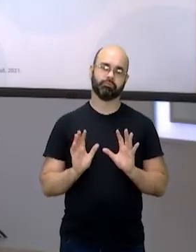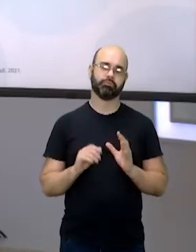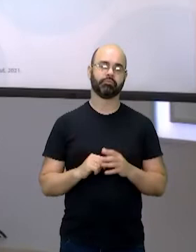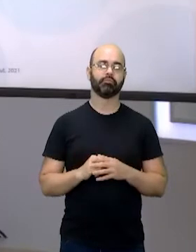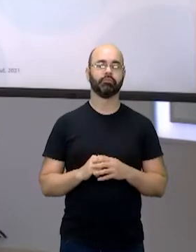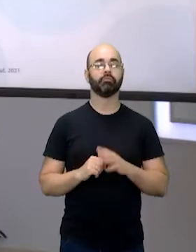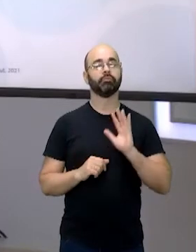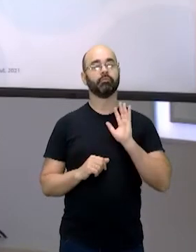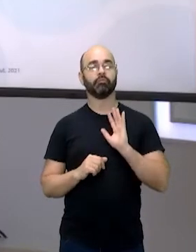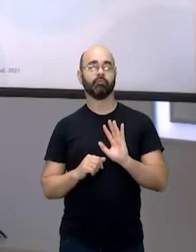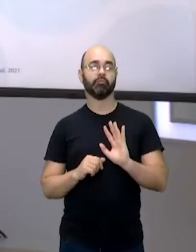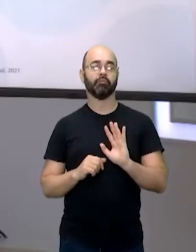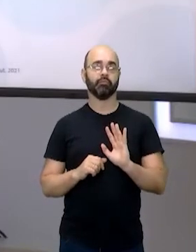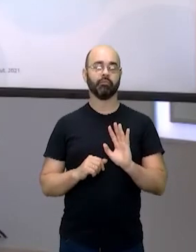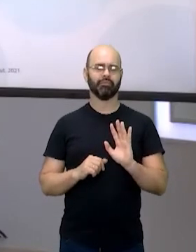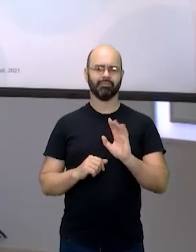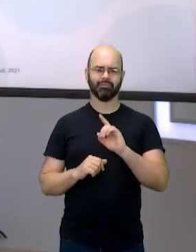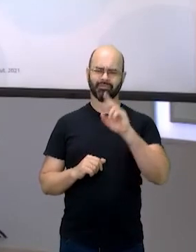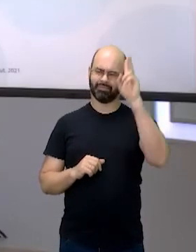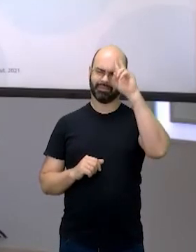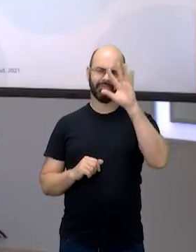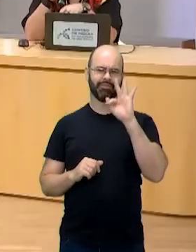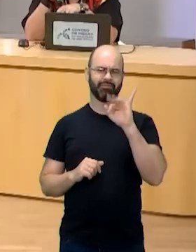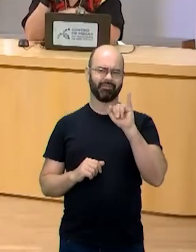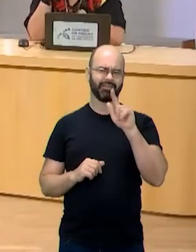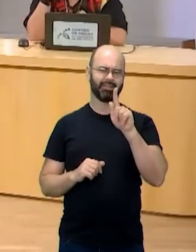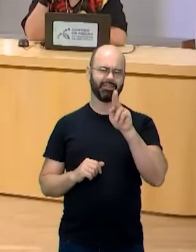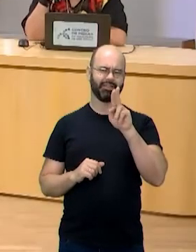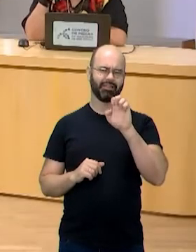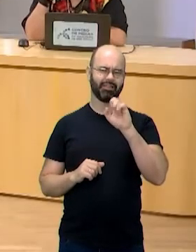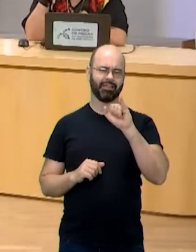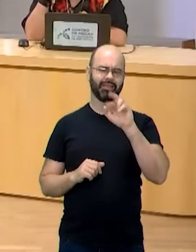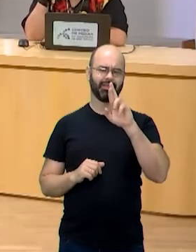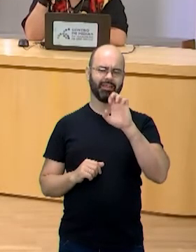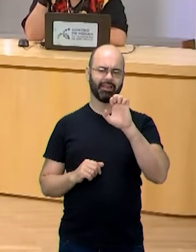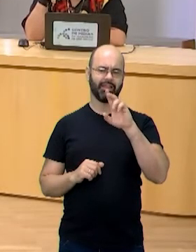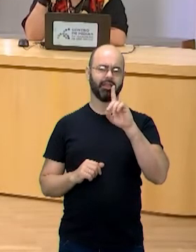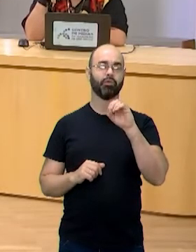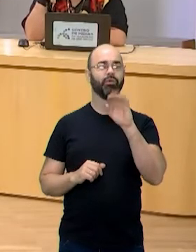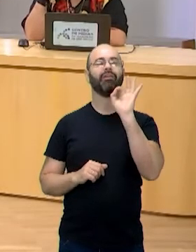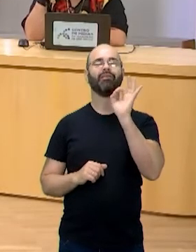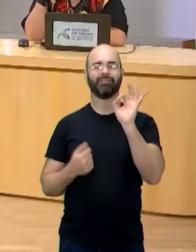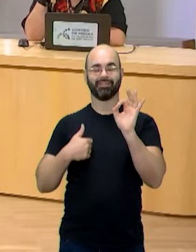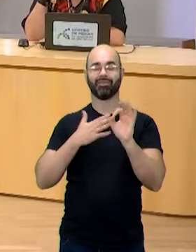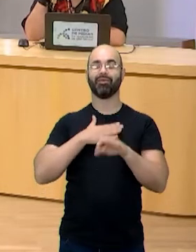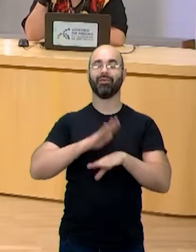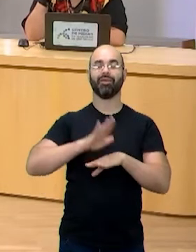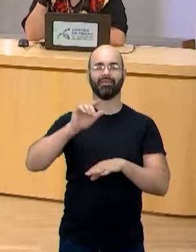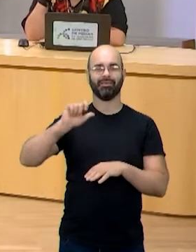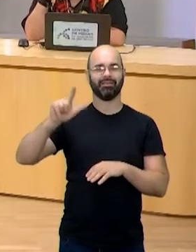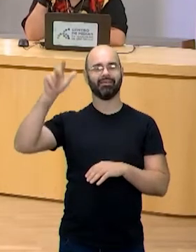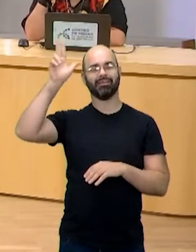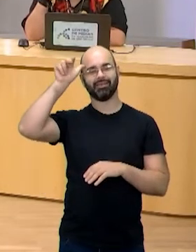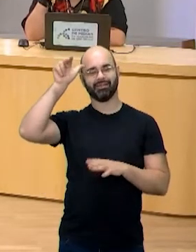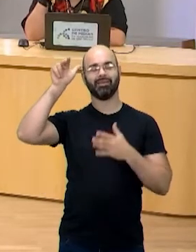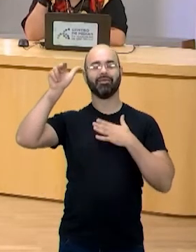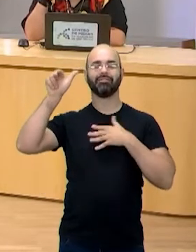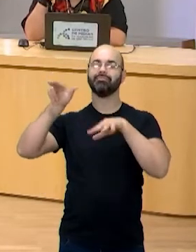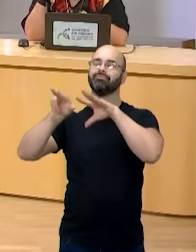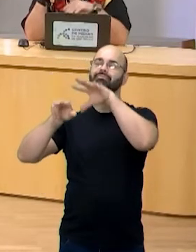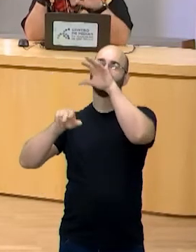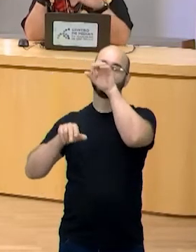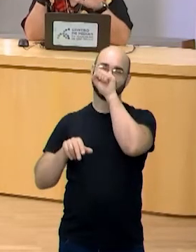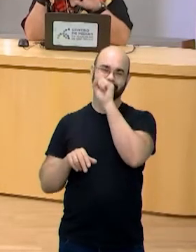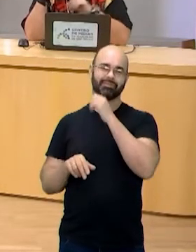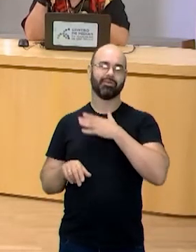Em compensação, o Figueiredo, você lembra do Figueiredo, Russell? O Figueiredo adorava mais os cavalos do que a população ele falava que brasileira. gostava mais do cheiro do cavalo.